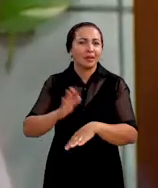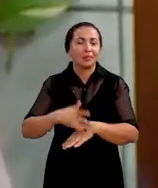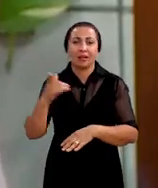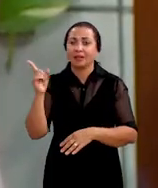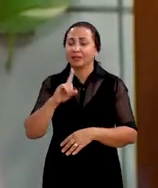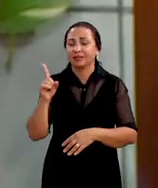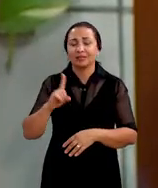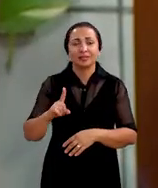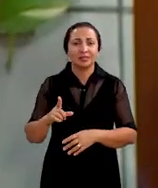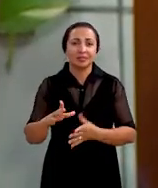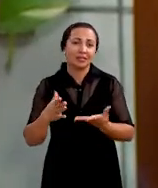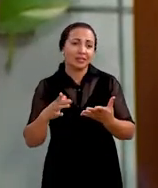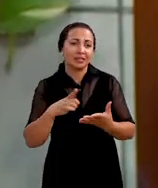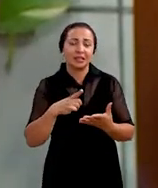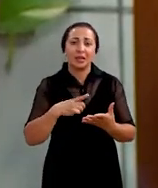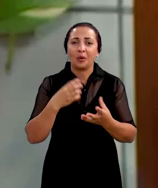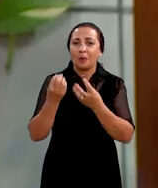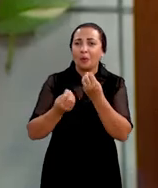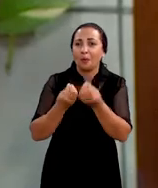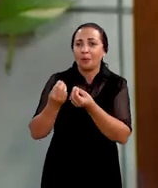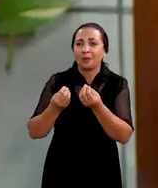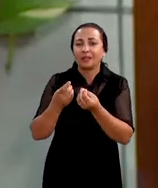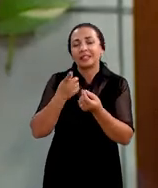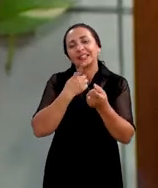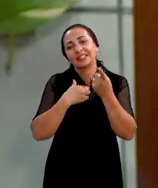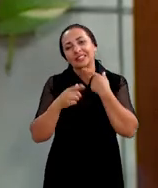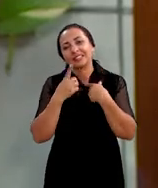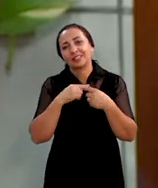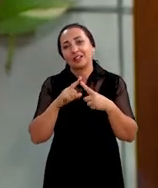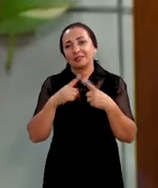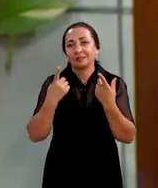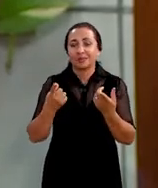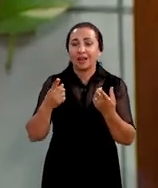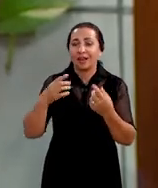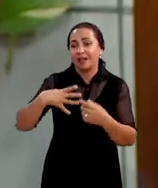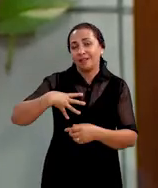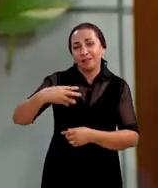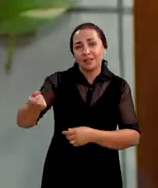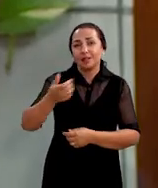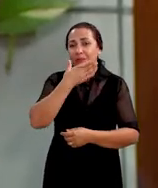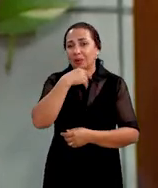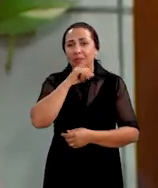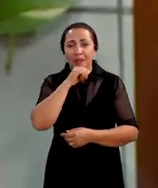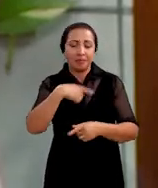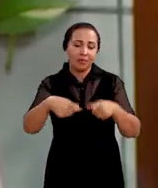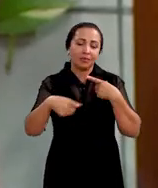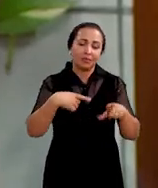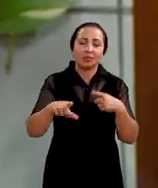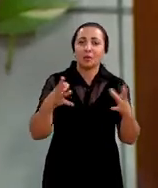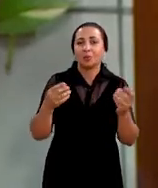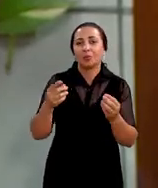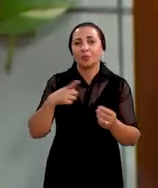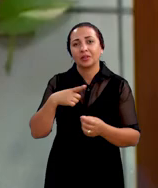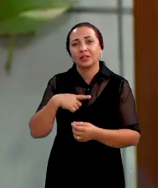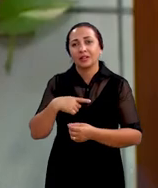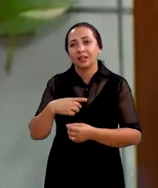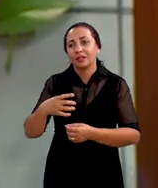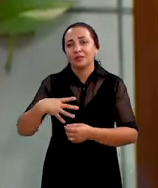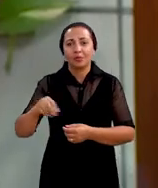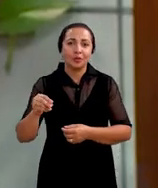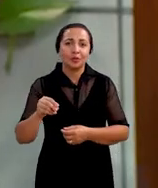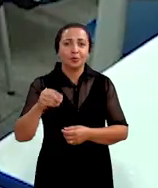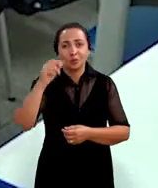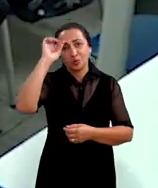maioria não tanto quanto seria desejado, porque são filhos de pais que trabalham, muitos são